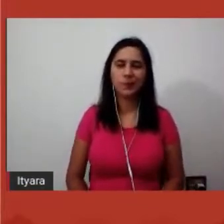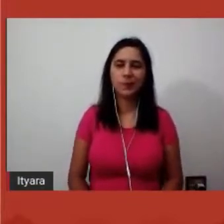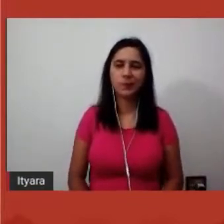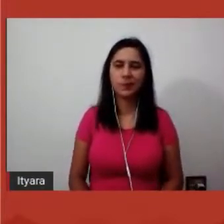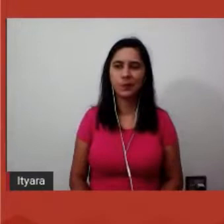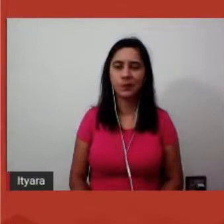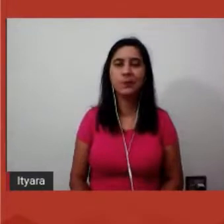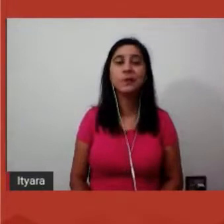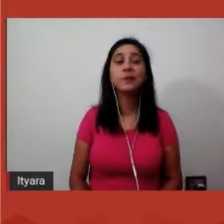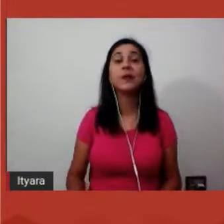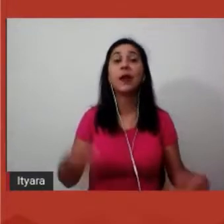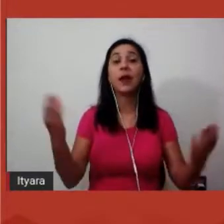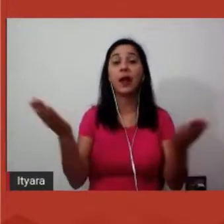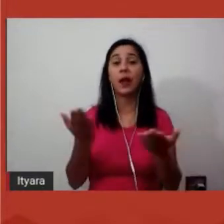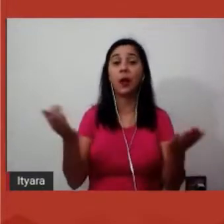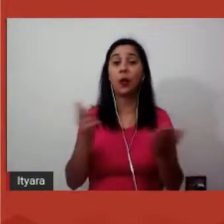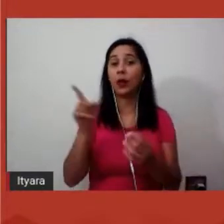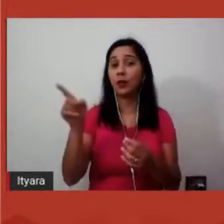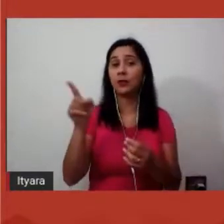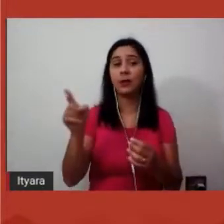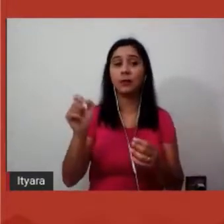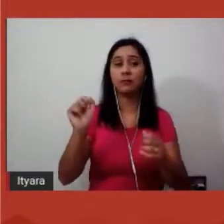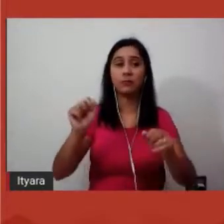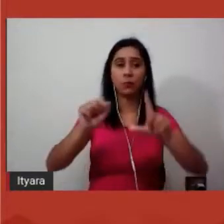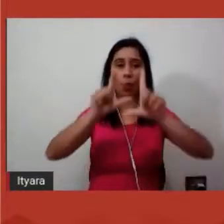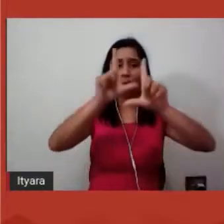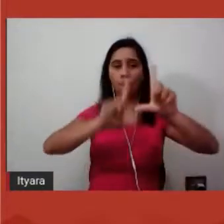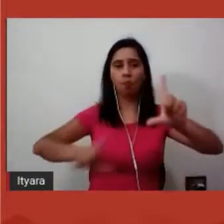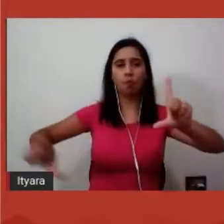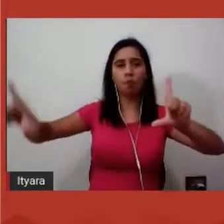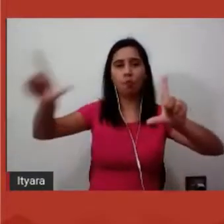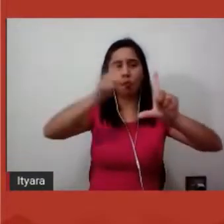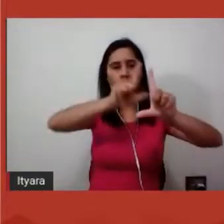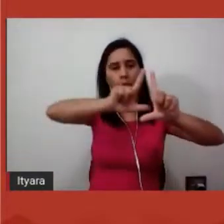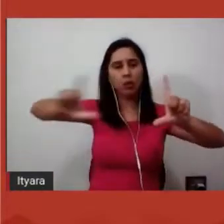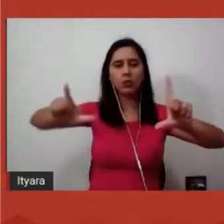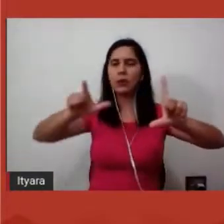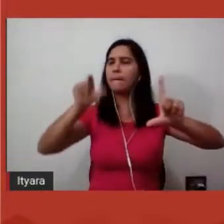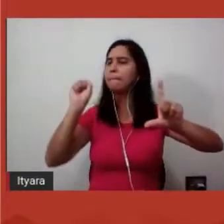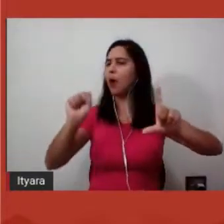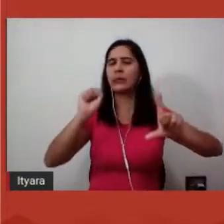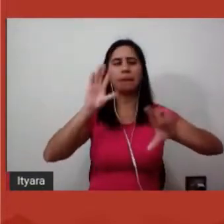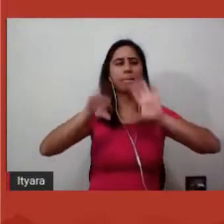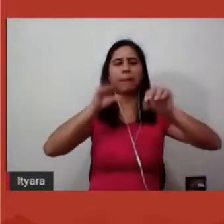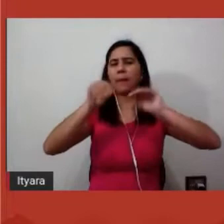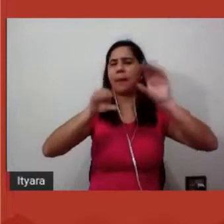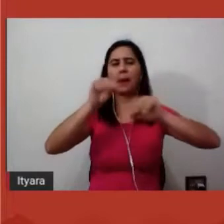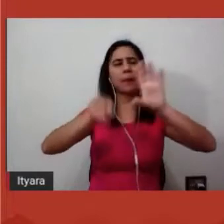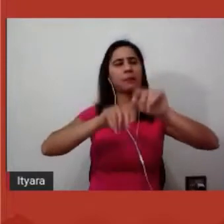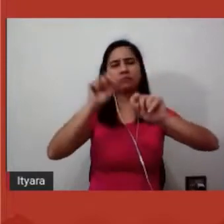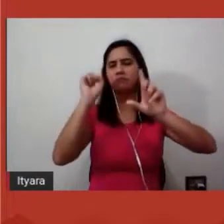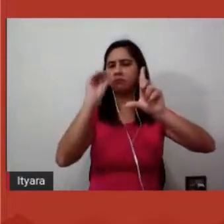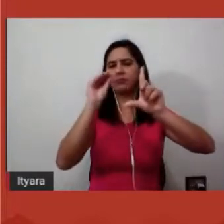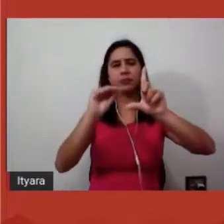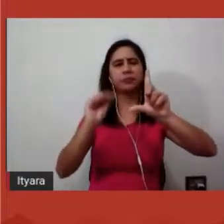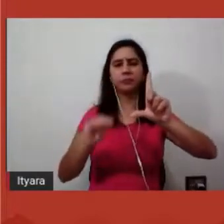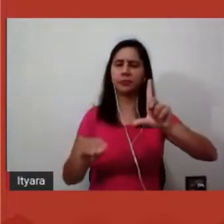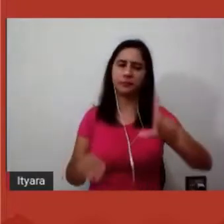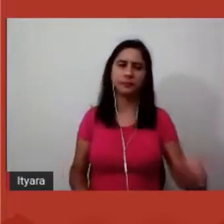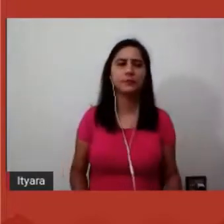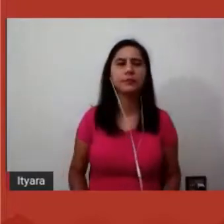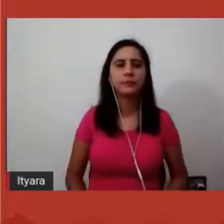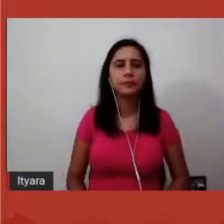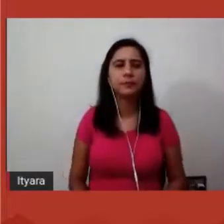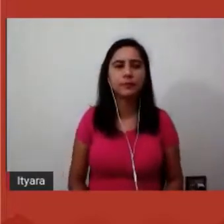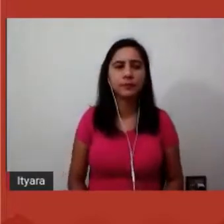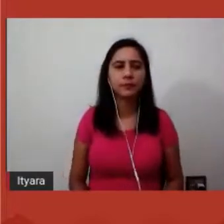Aí, agora vocês têm um monte de telas brancas aí que vocês podem brincar. Vamos